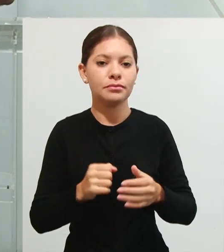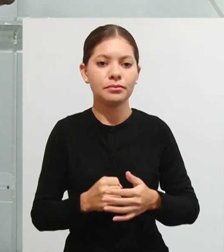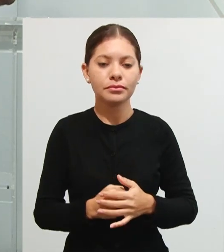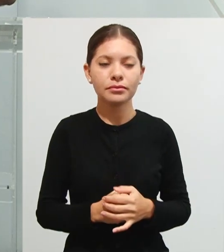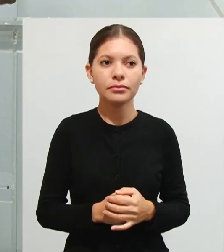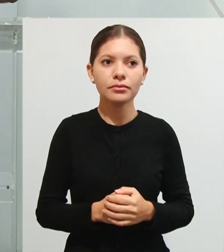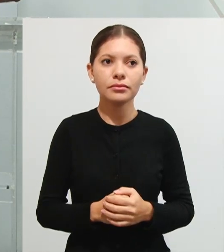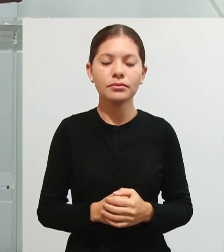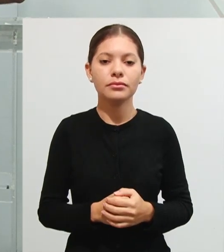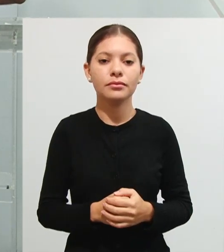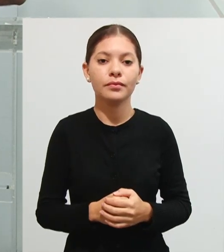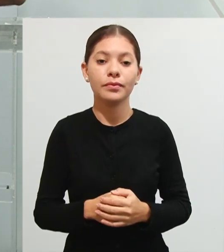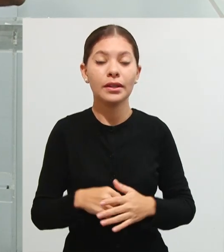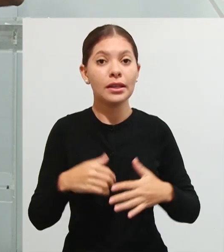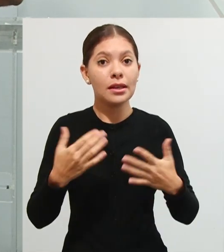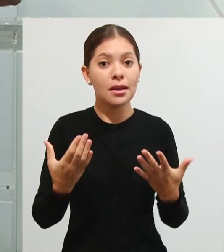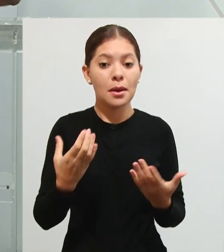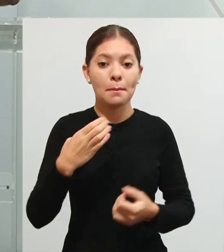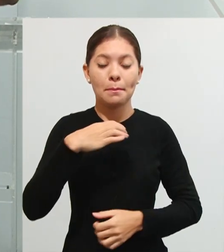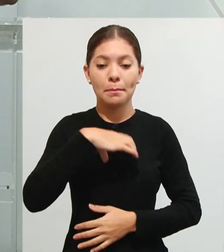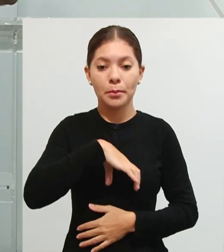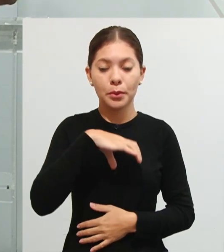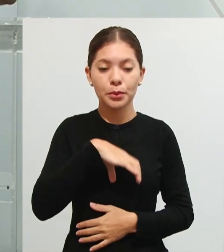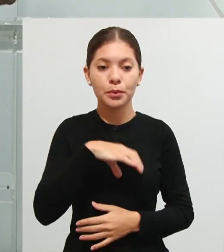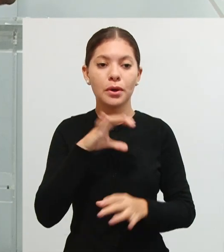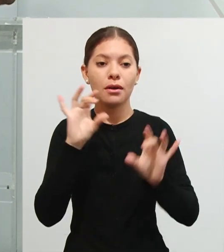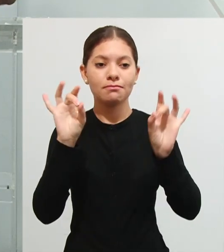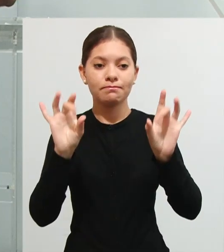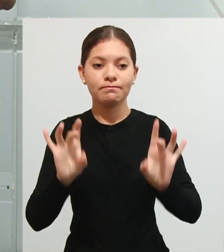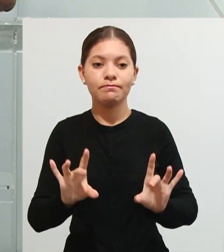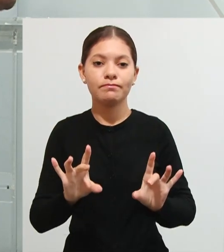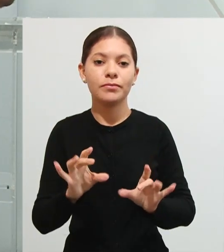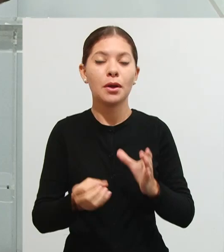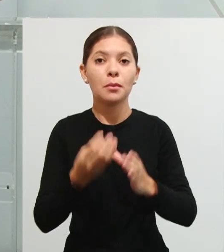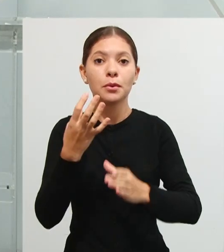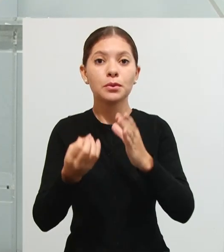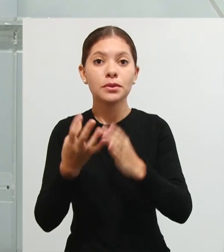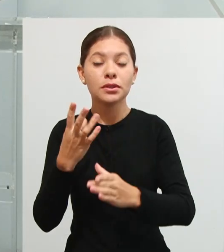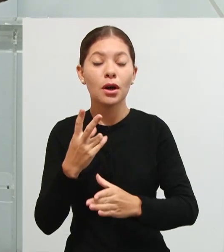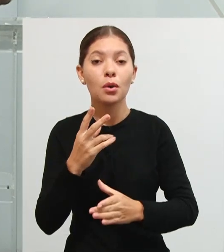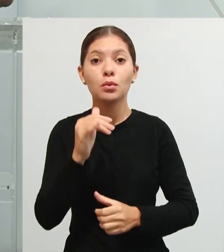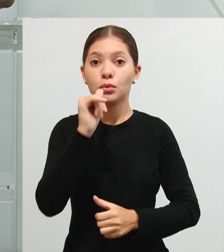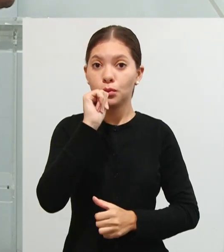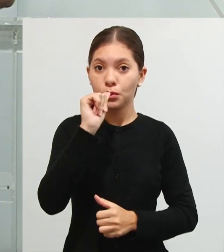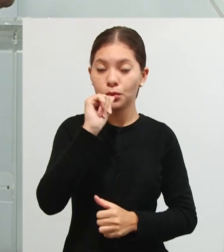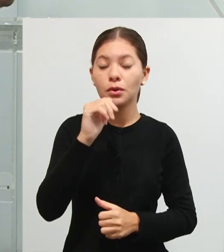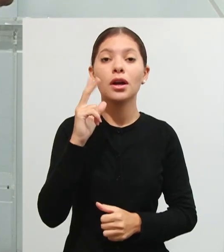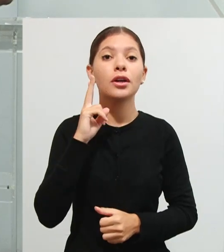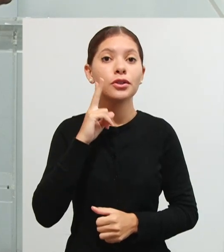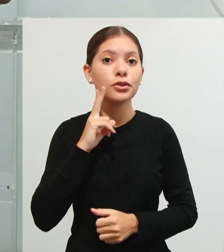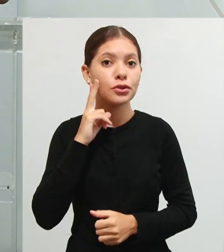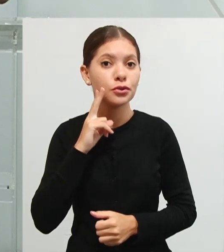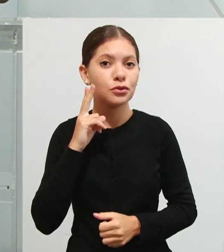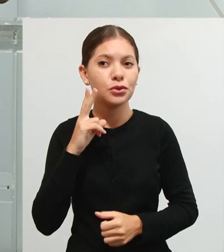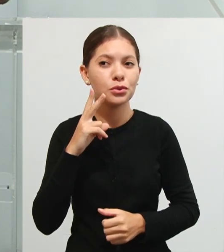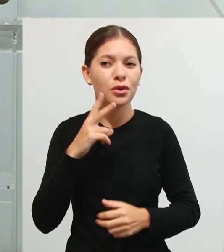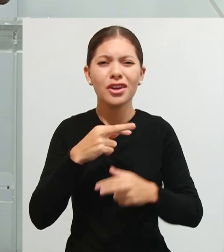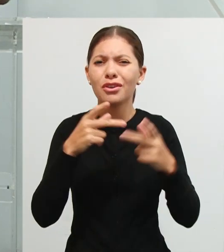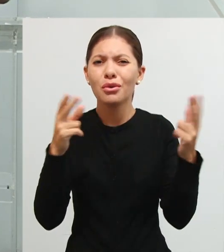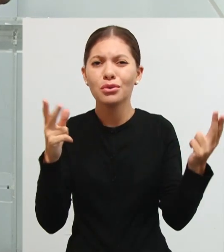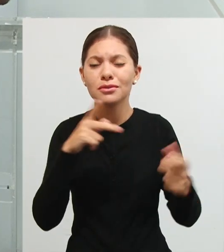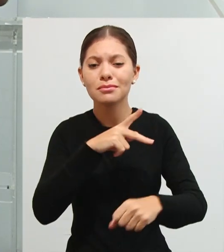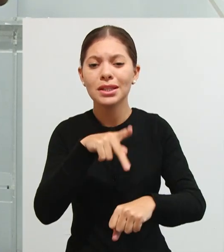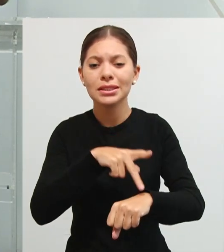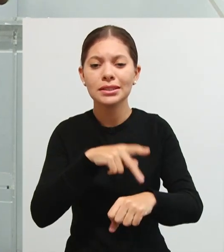têxtil. Enquanto que Portugal se especializou na produção de vinho, enquanto outros países se especializou na produção de